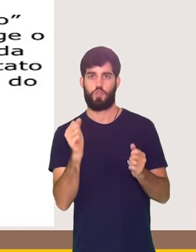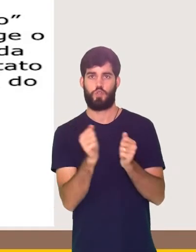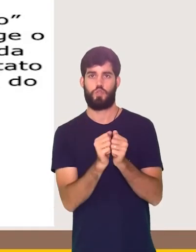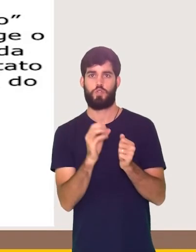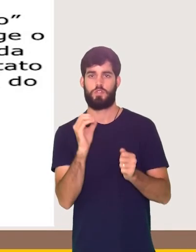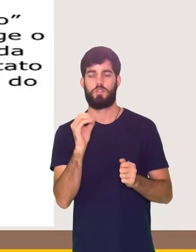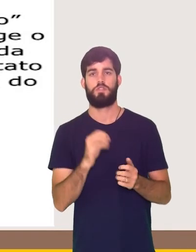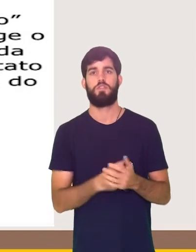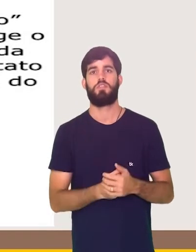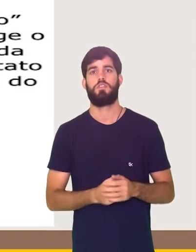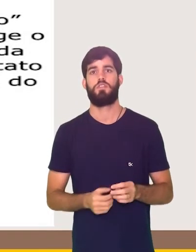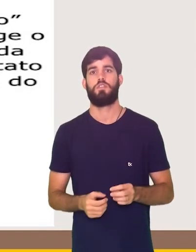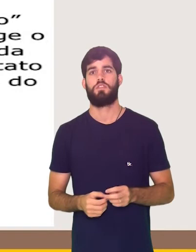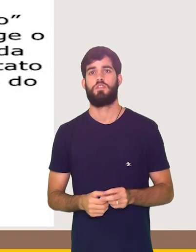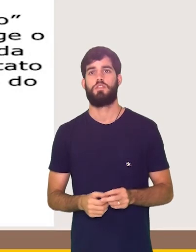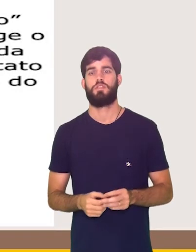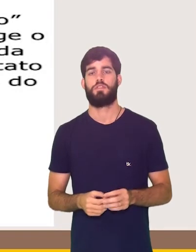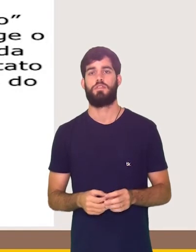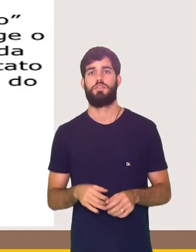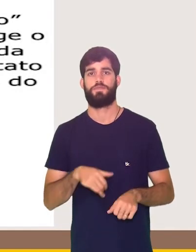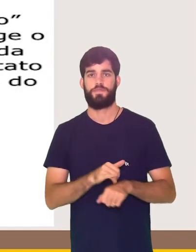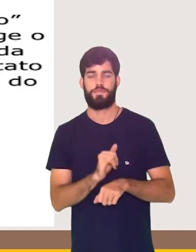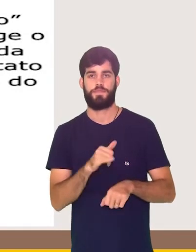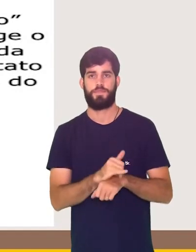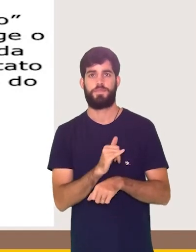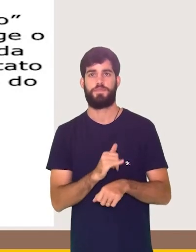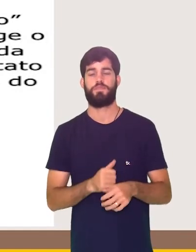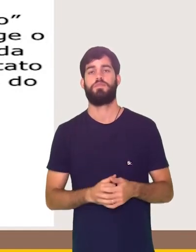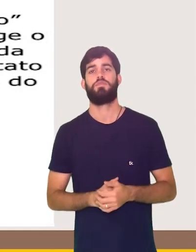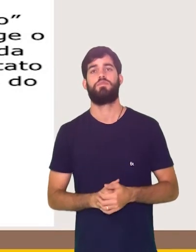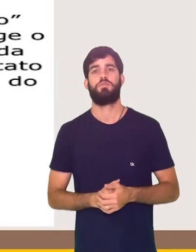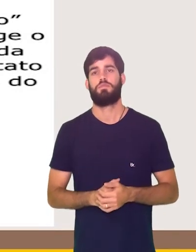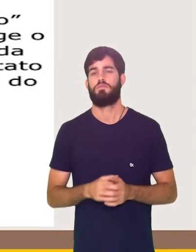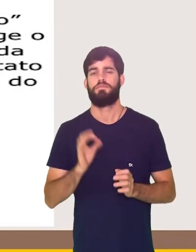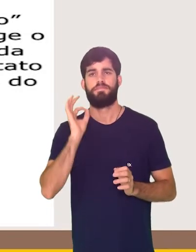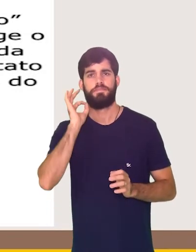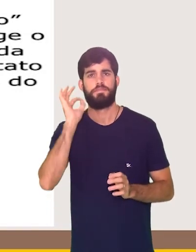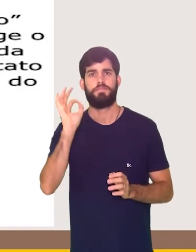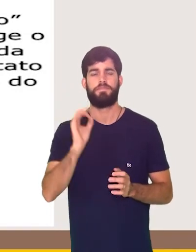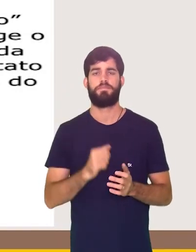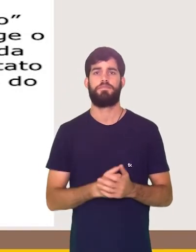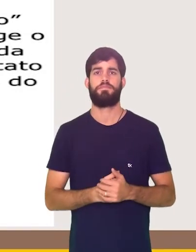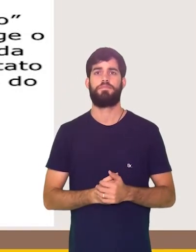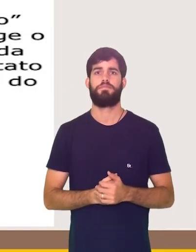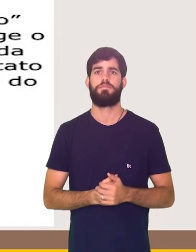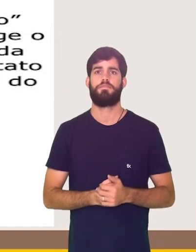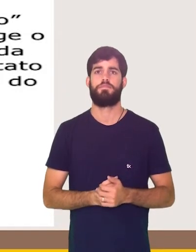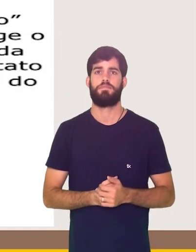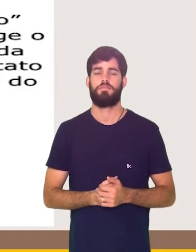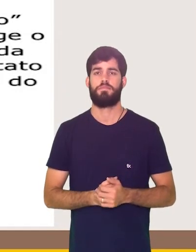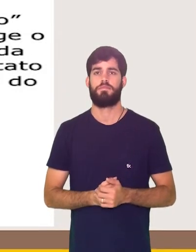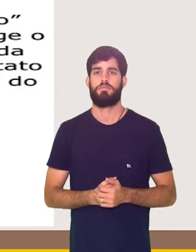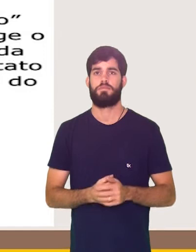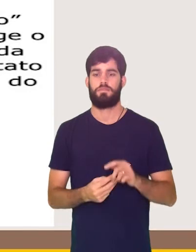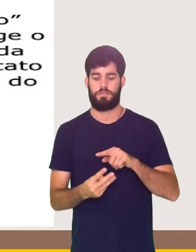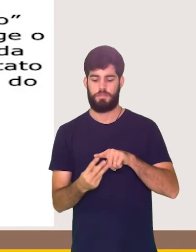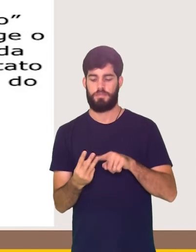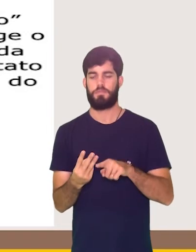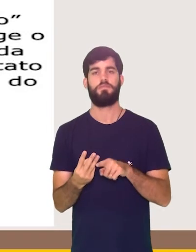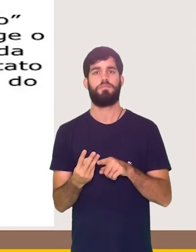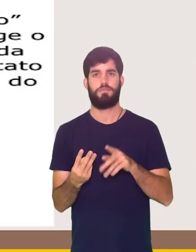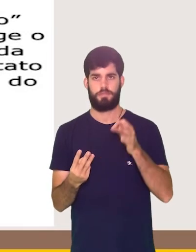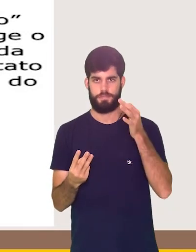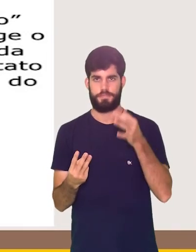e a umidade do ar, evitando sua corrosão. Perfeito, as 3 assertivas são 3